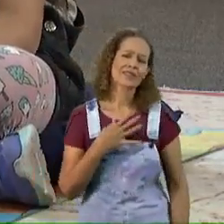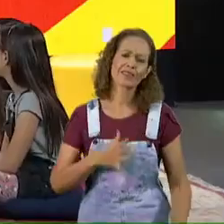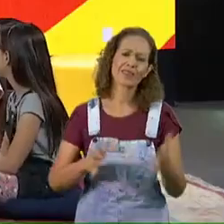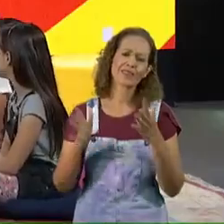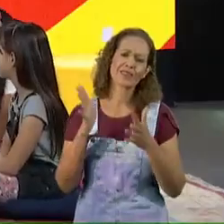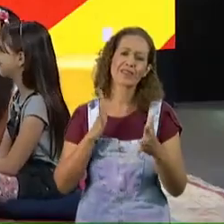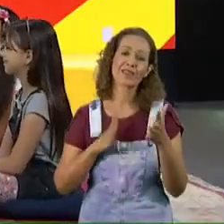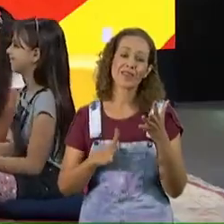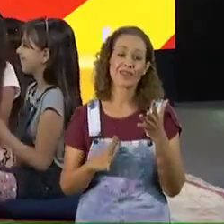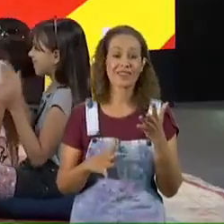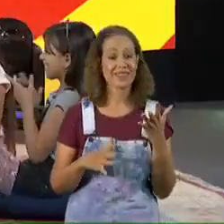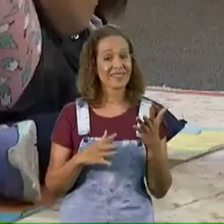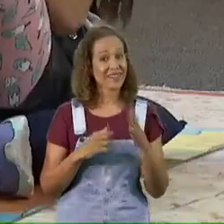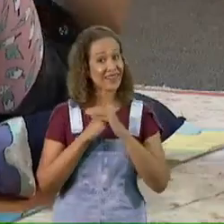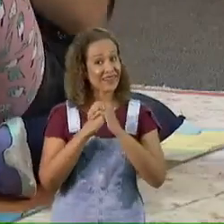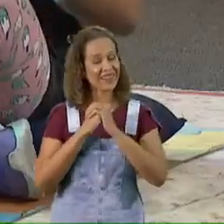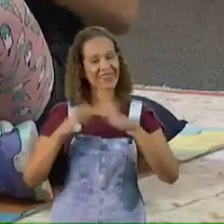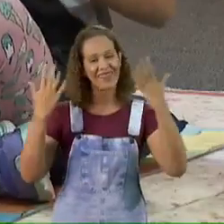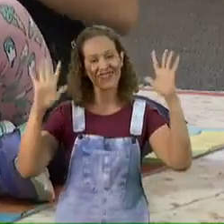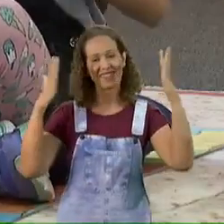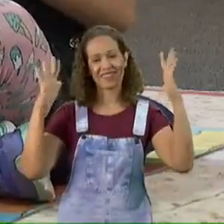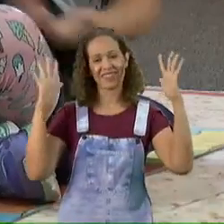Que lindo!